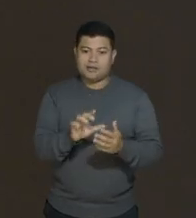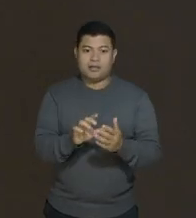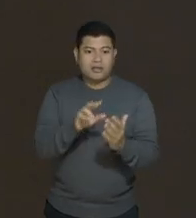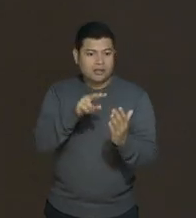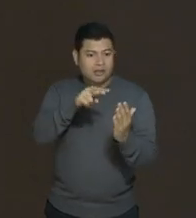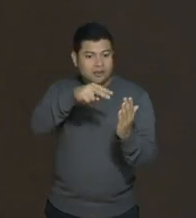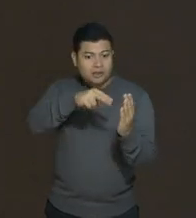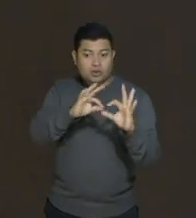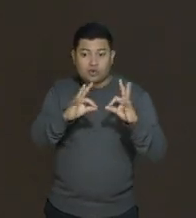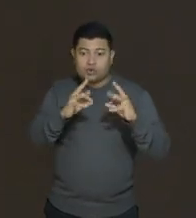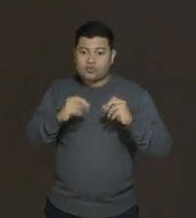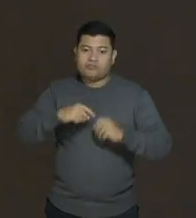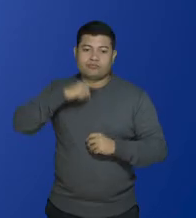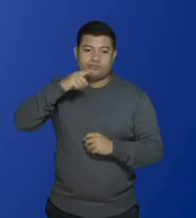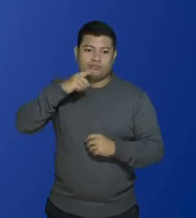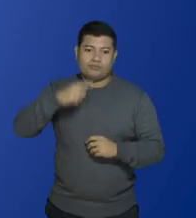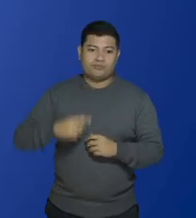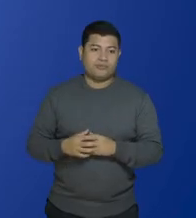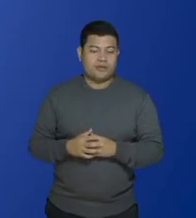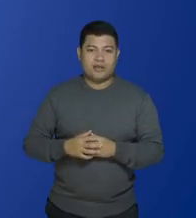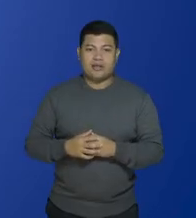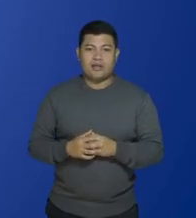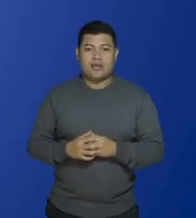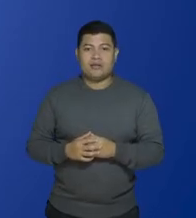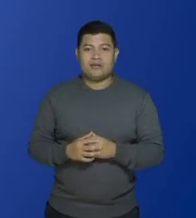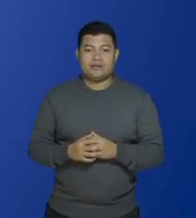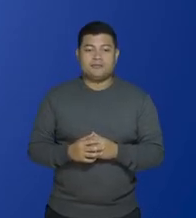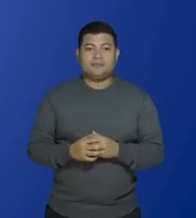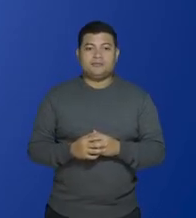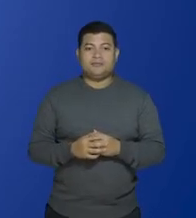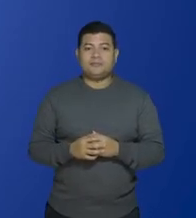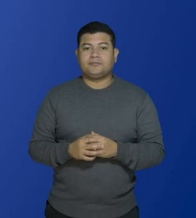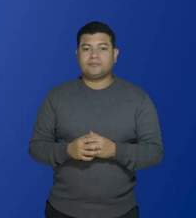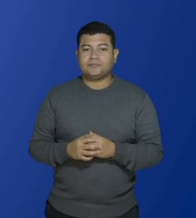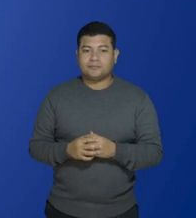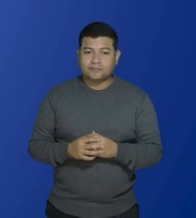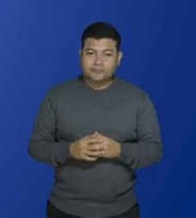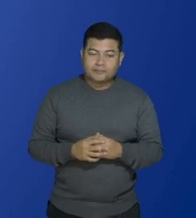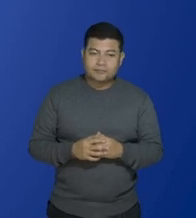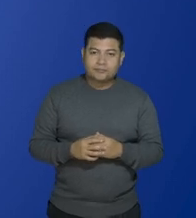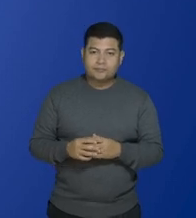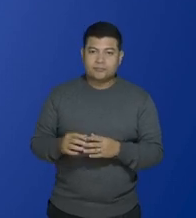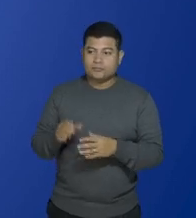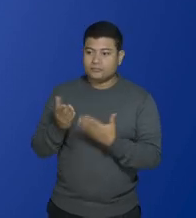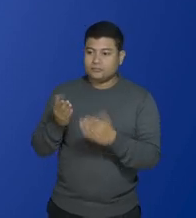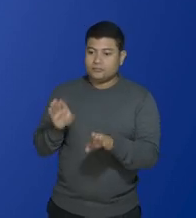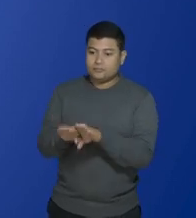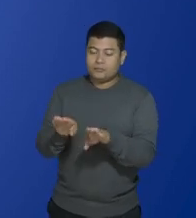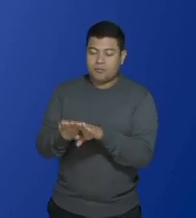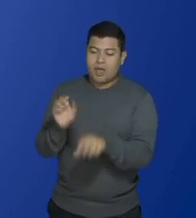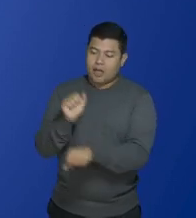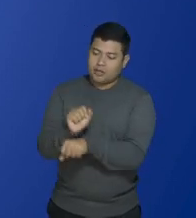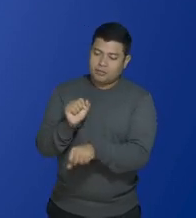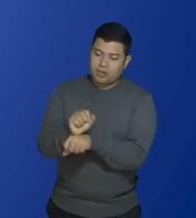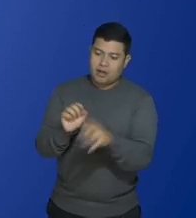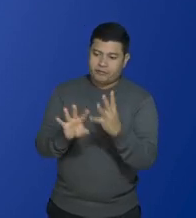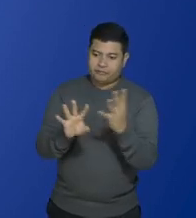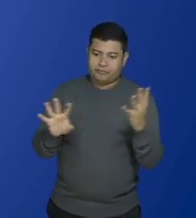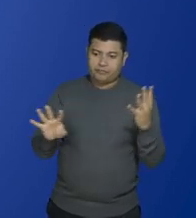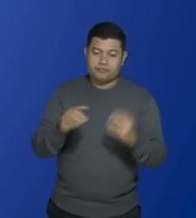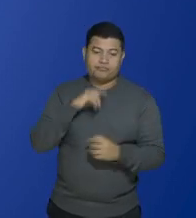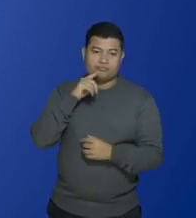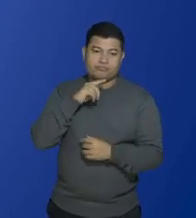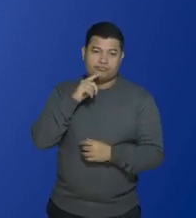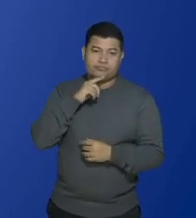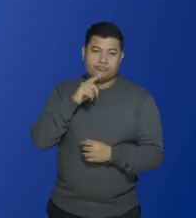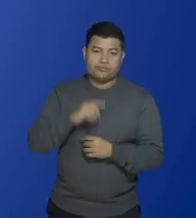veem isso, né? Tem dificuldade em aguardar a sua vez, né? Aquela criança que não sabe esperar na fila, isso você já